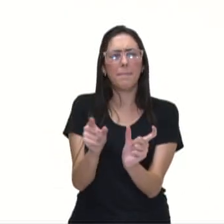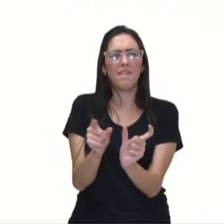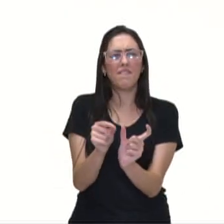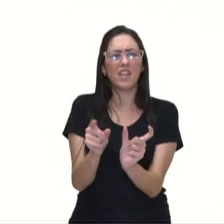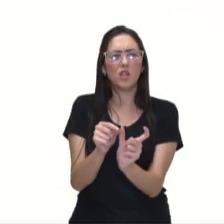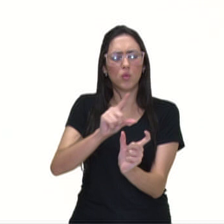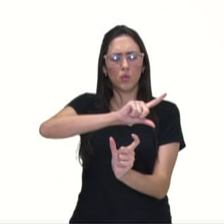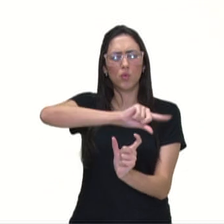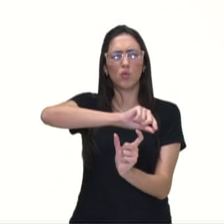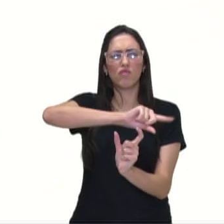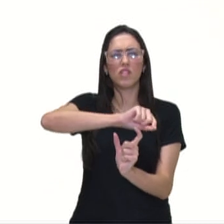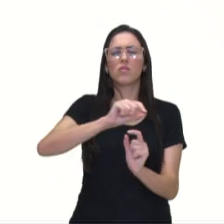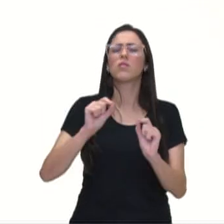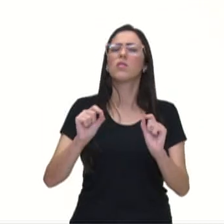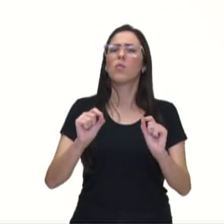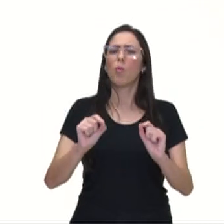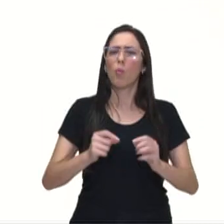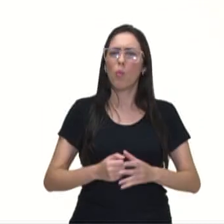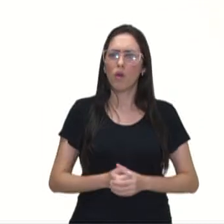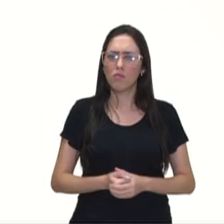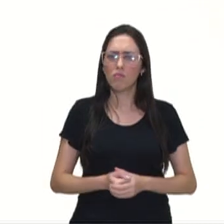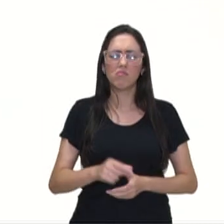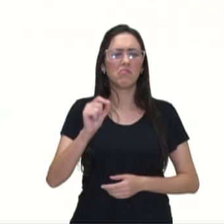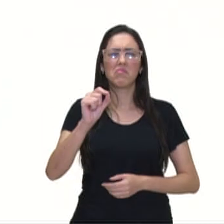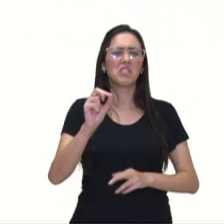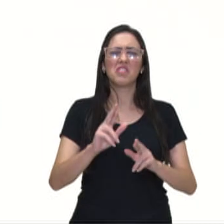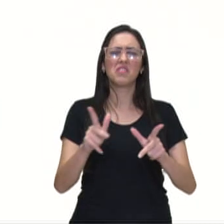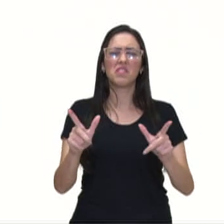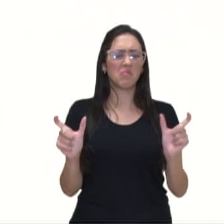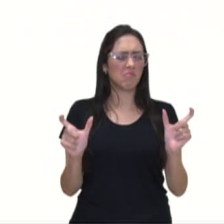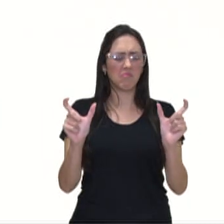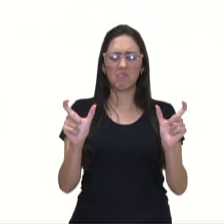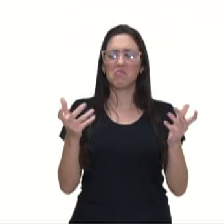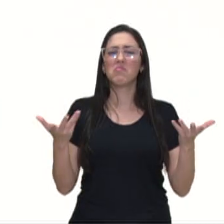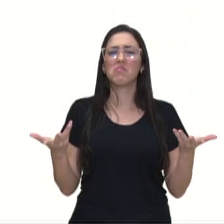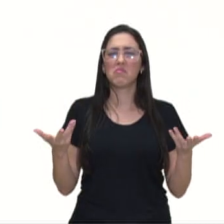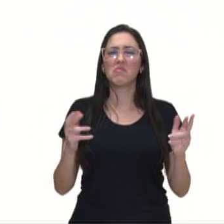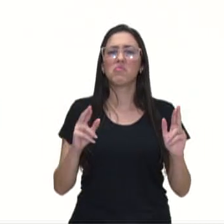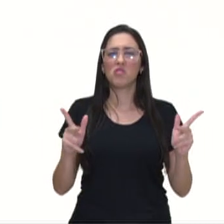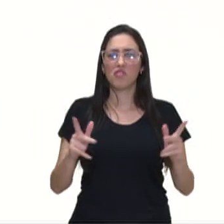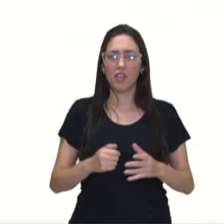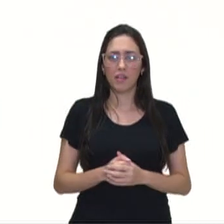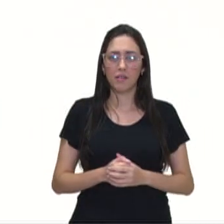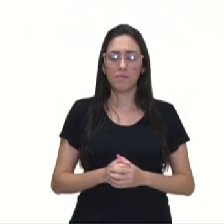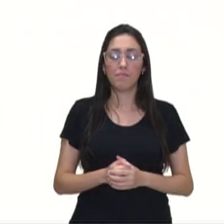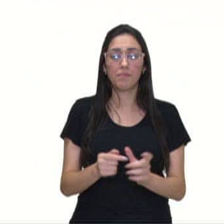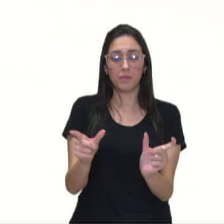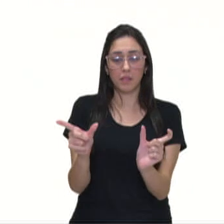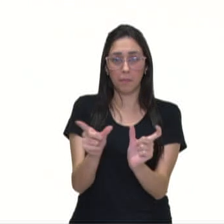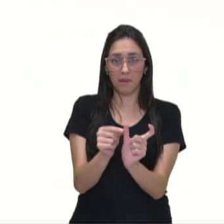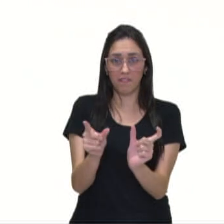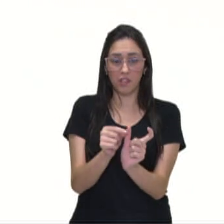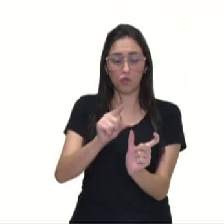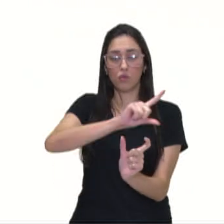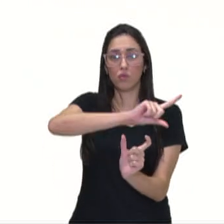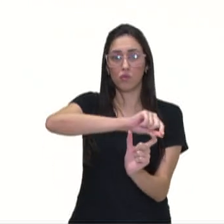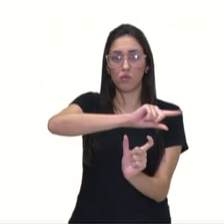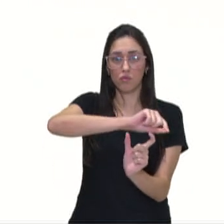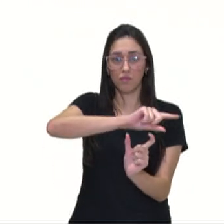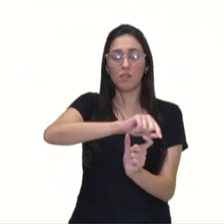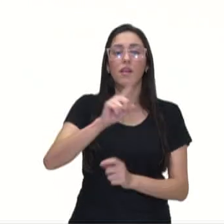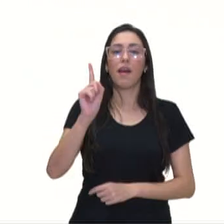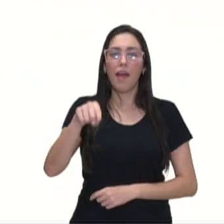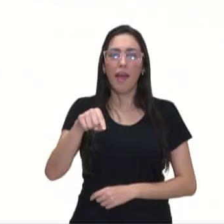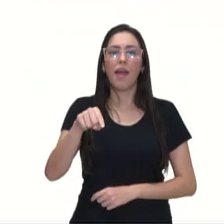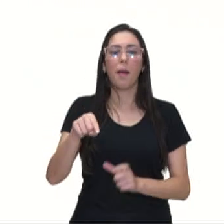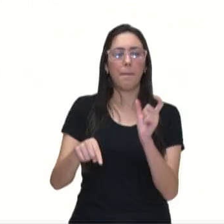os sufixos? Qual é a diferença entre eles? Prefixo e sufixo são partículas que